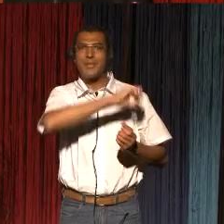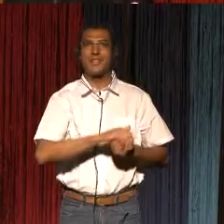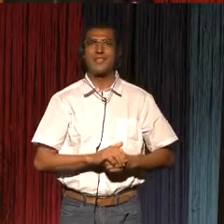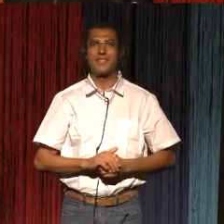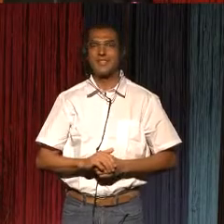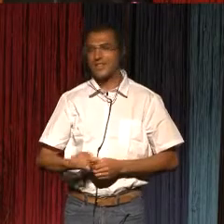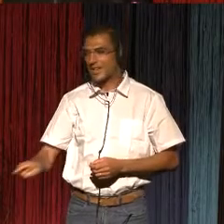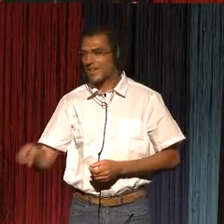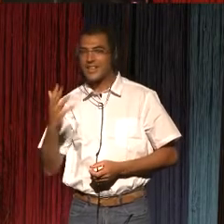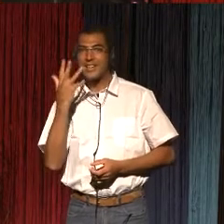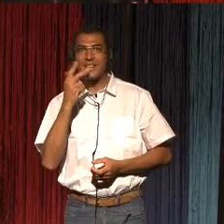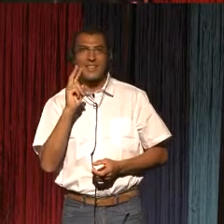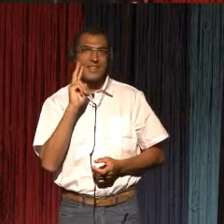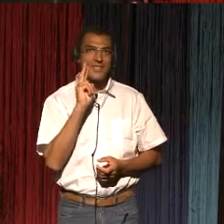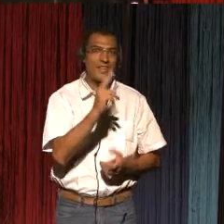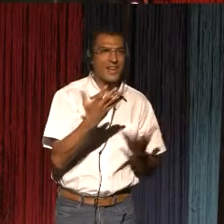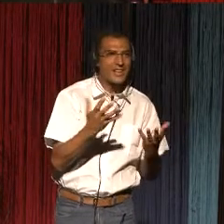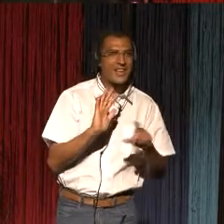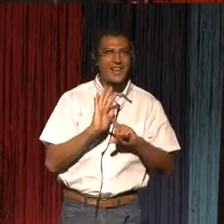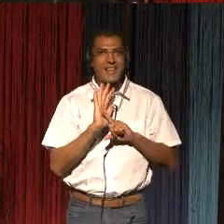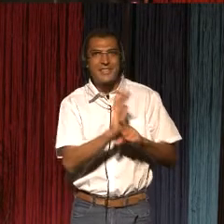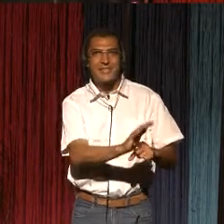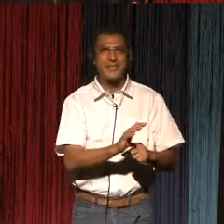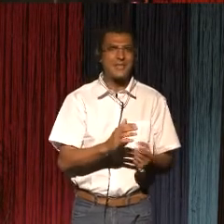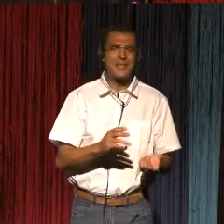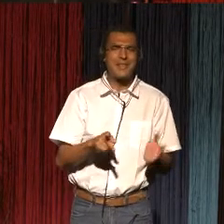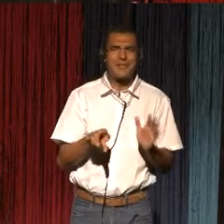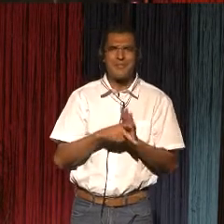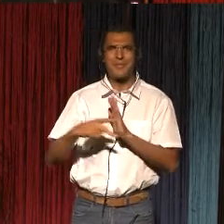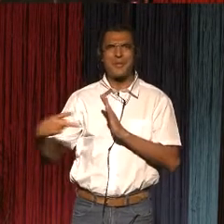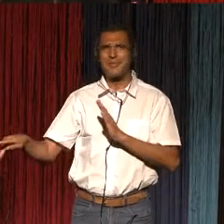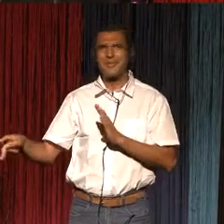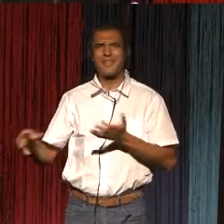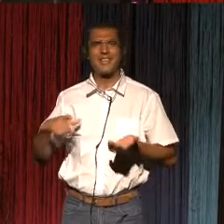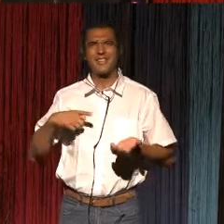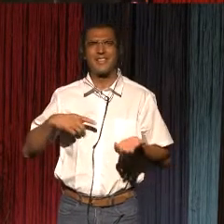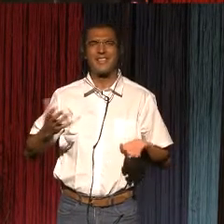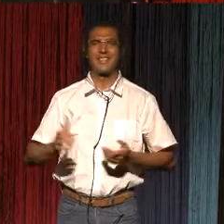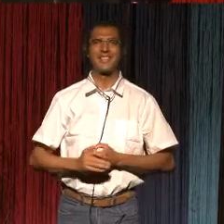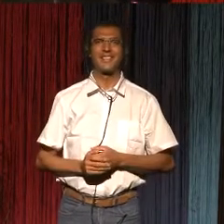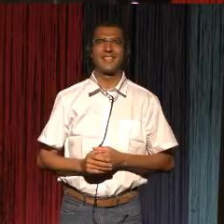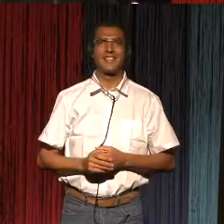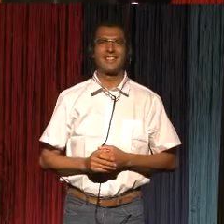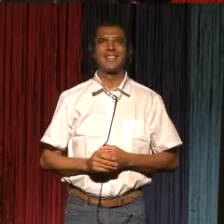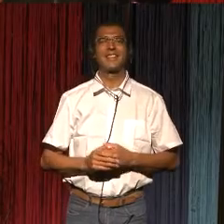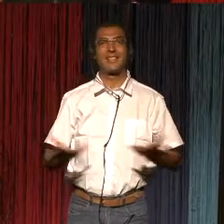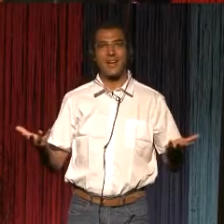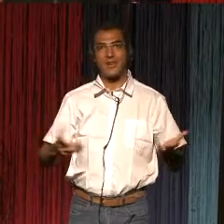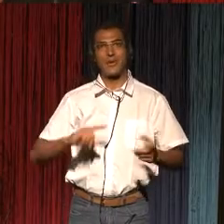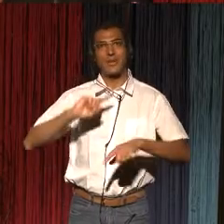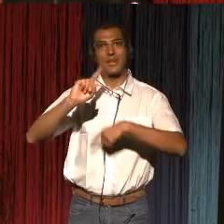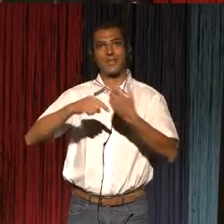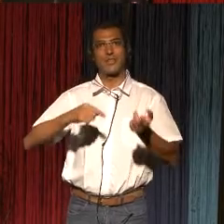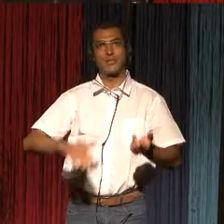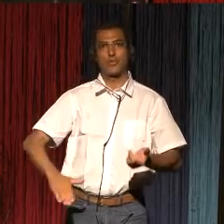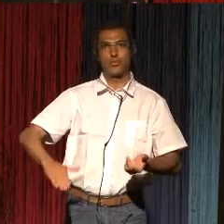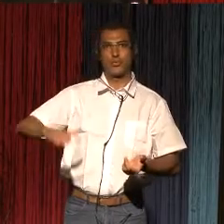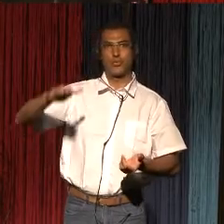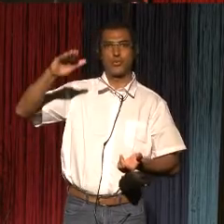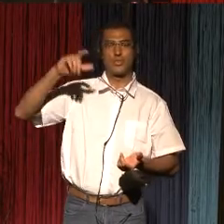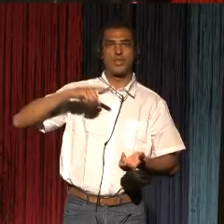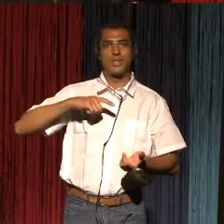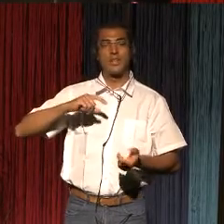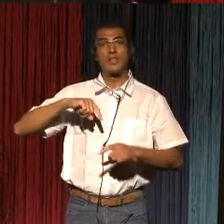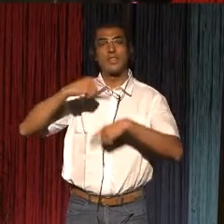os adultos nas tarefas. Nós evoluímos para que a gente pudesse aprender, a ajudar,